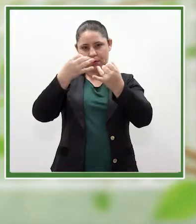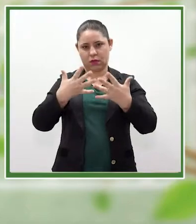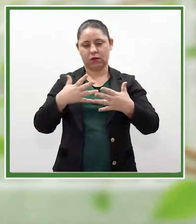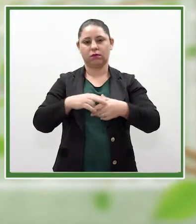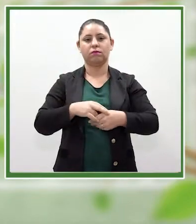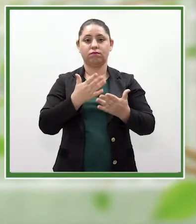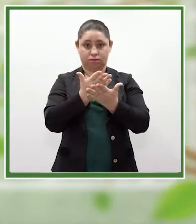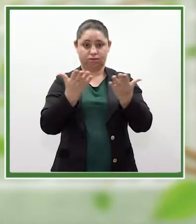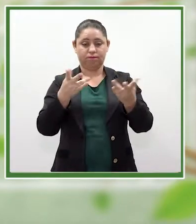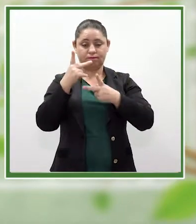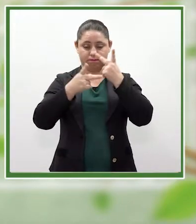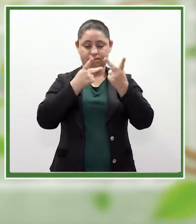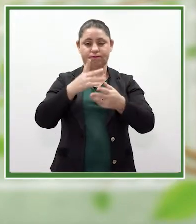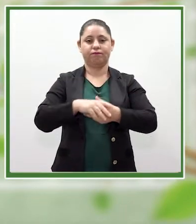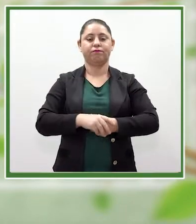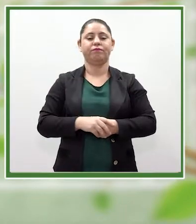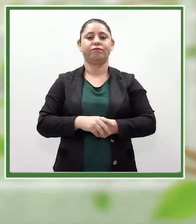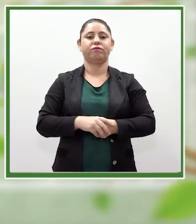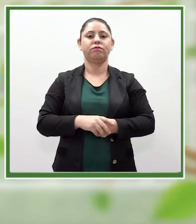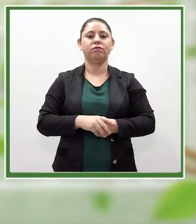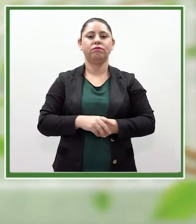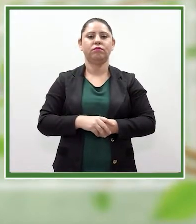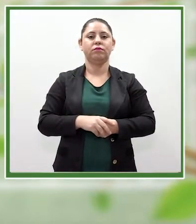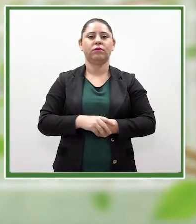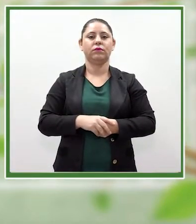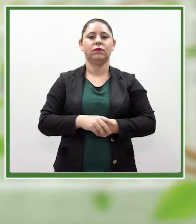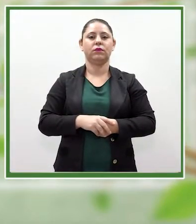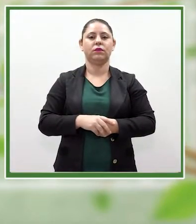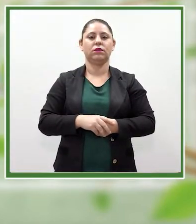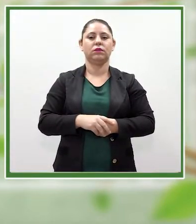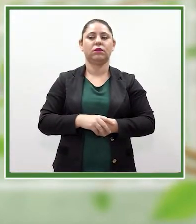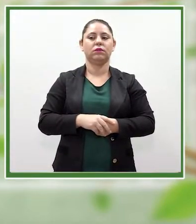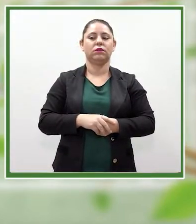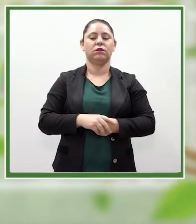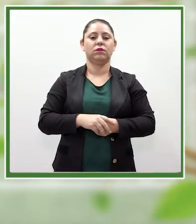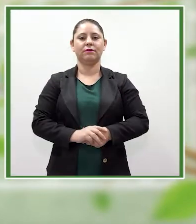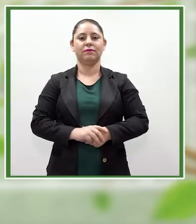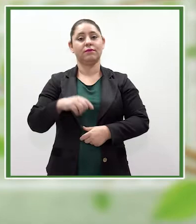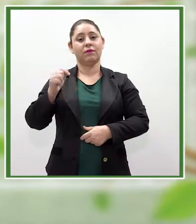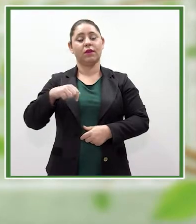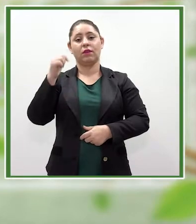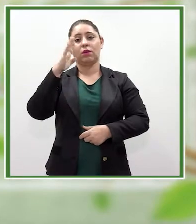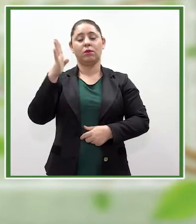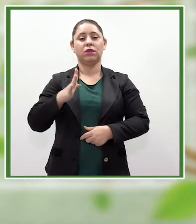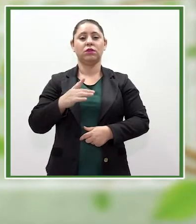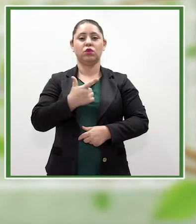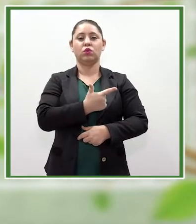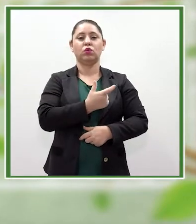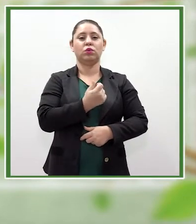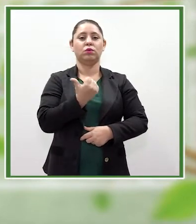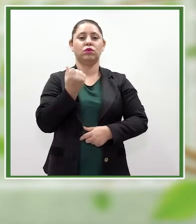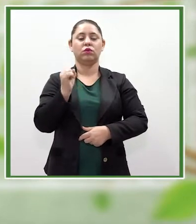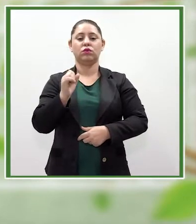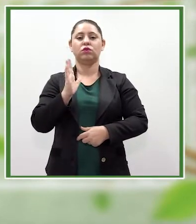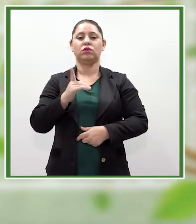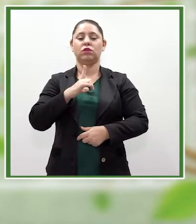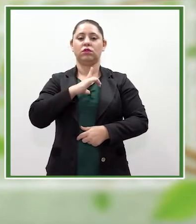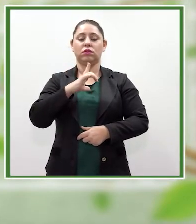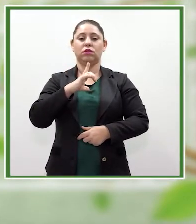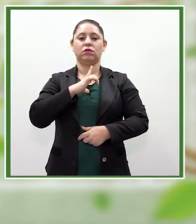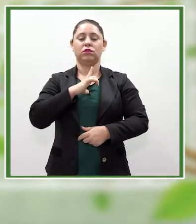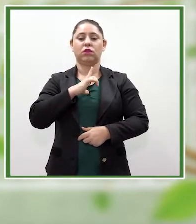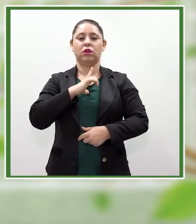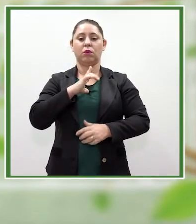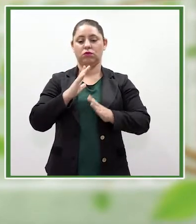ano passado e que eu vou mostrar logo a seguir para os senhores a respeito disso. E aqui no Brasil, então, em 2018, nós